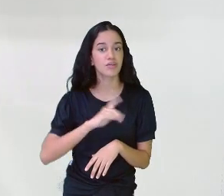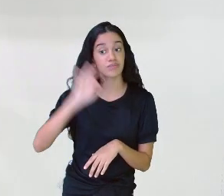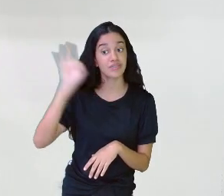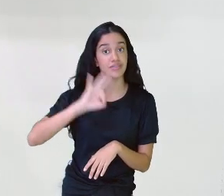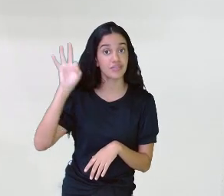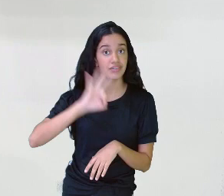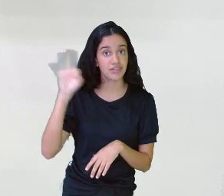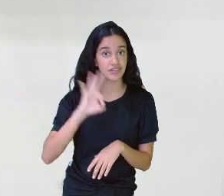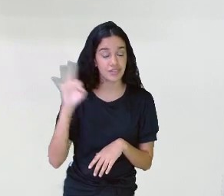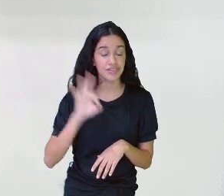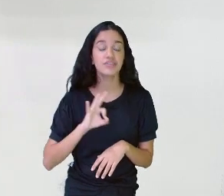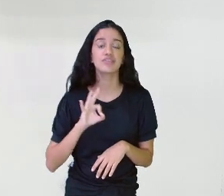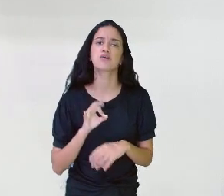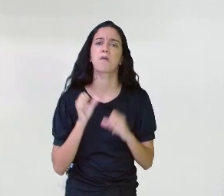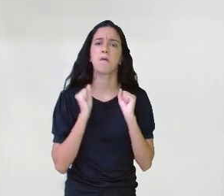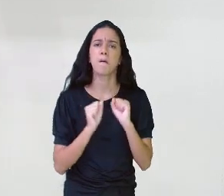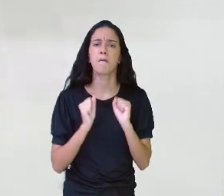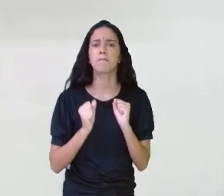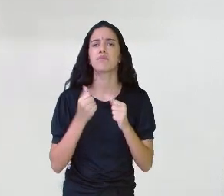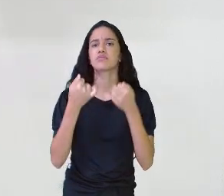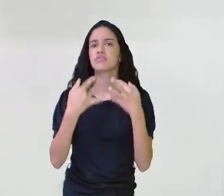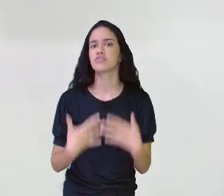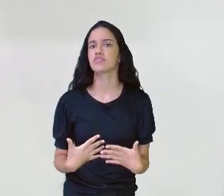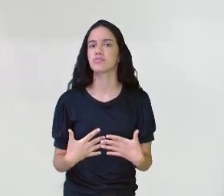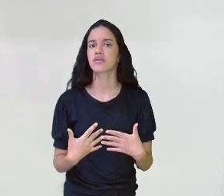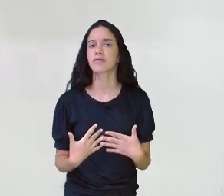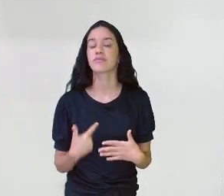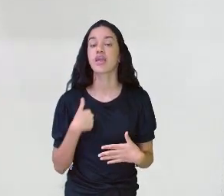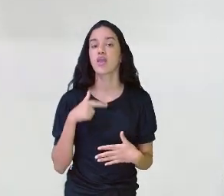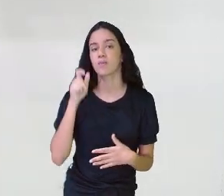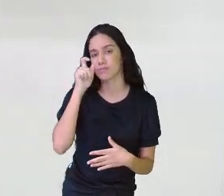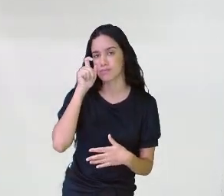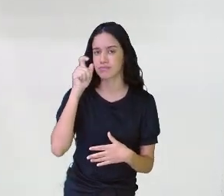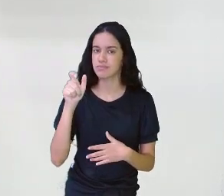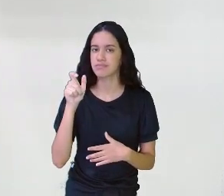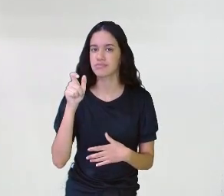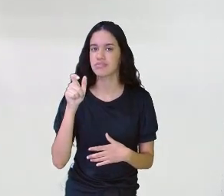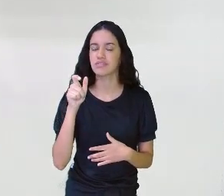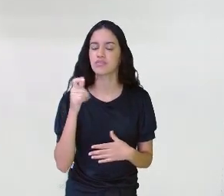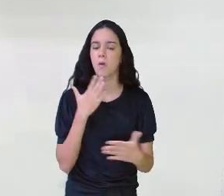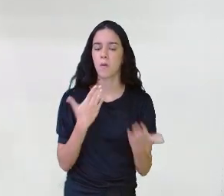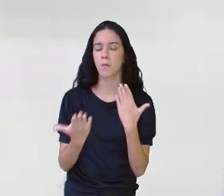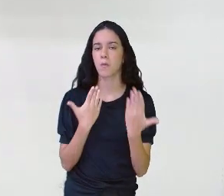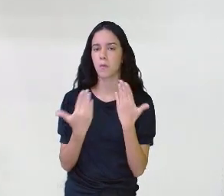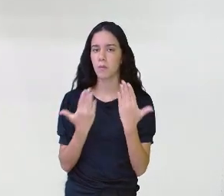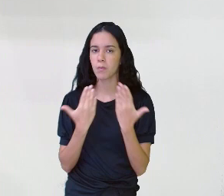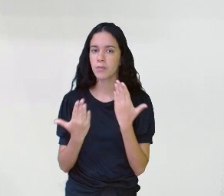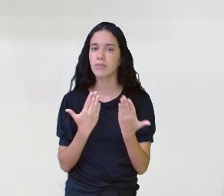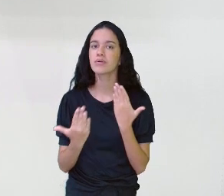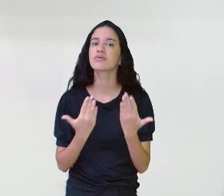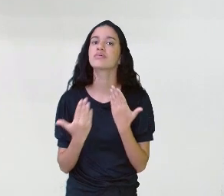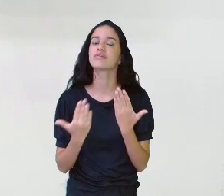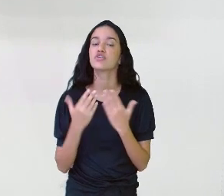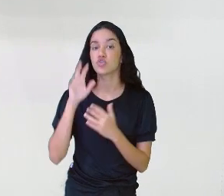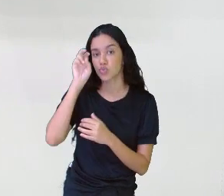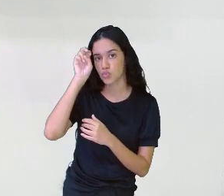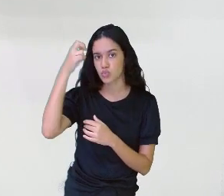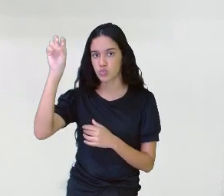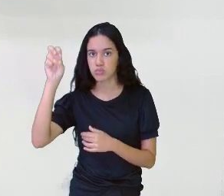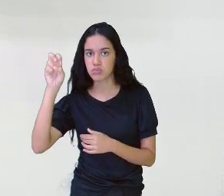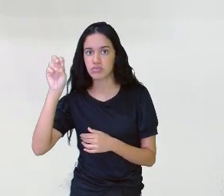Estatística. A gente pode falar aqui, ó, eu acho bem interessante as comparações dos aspectos